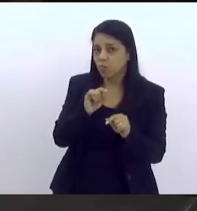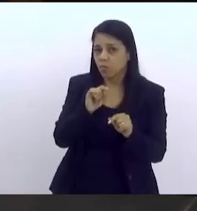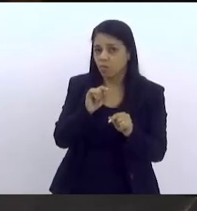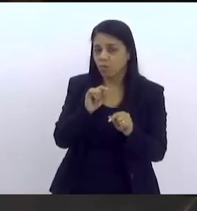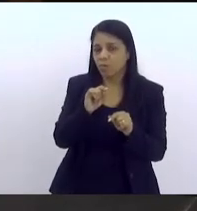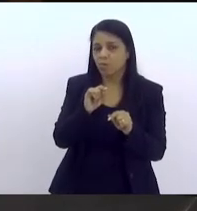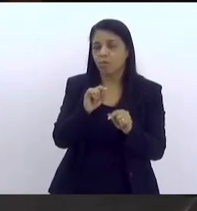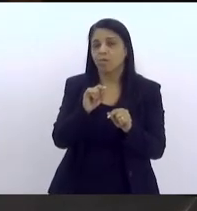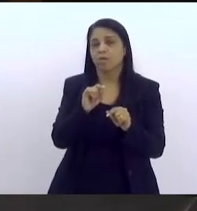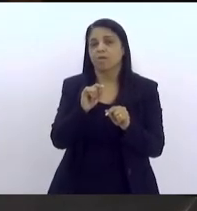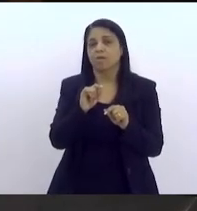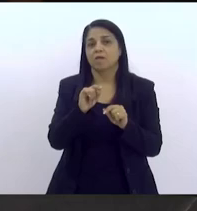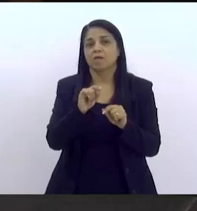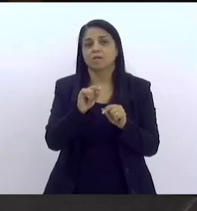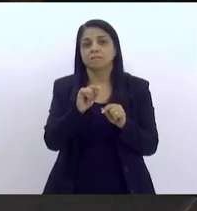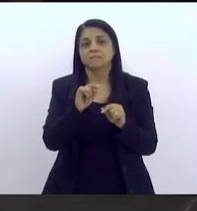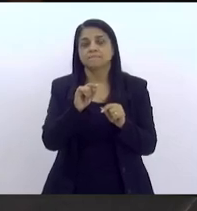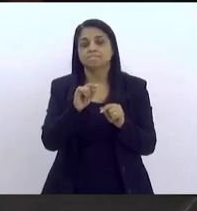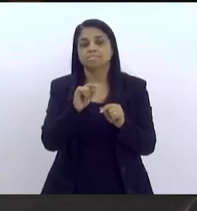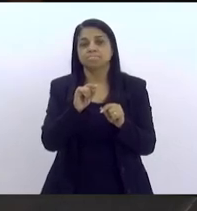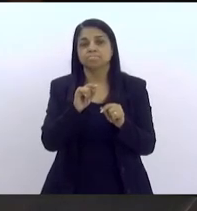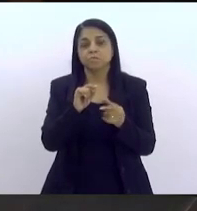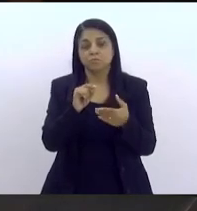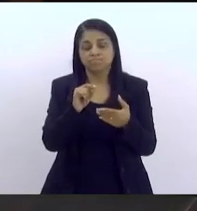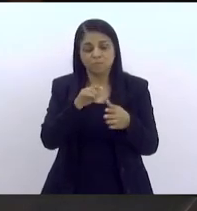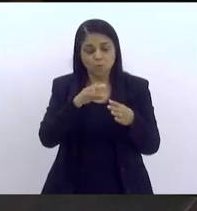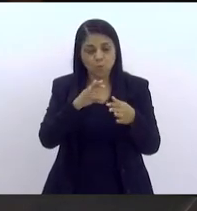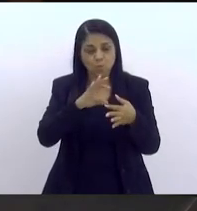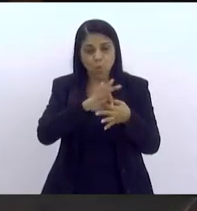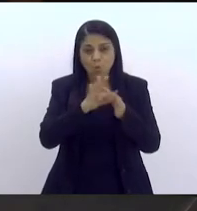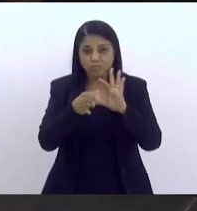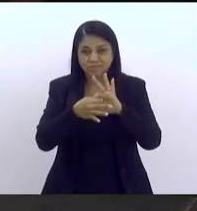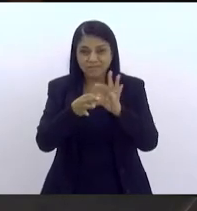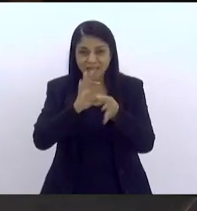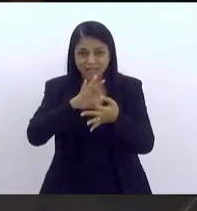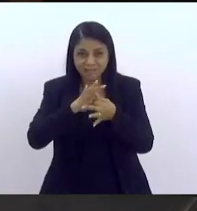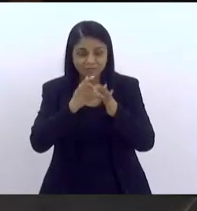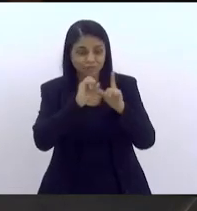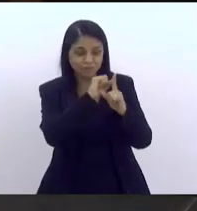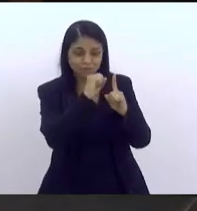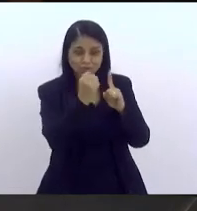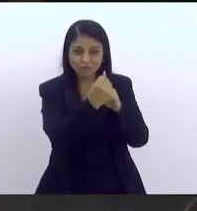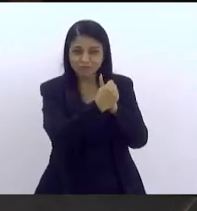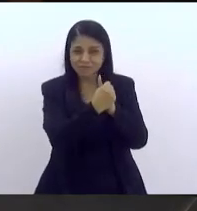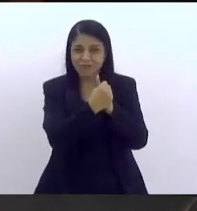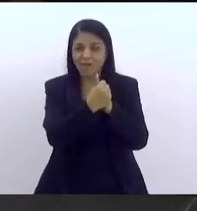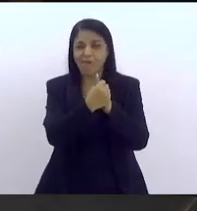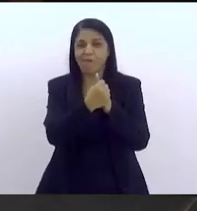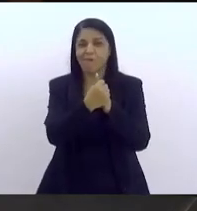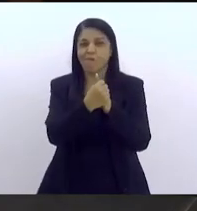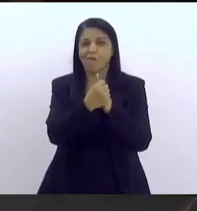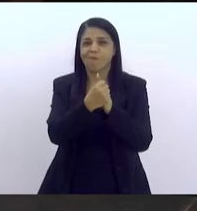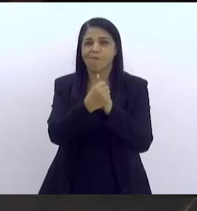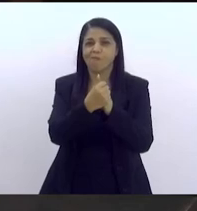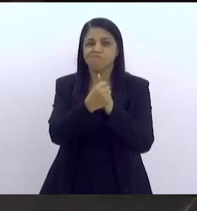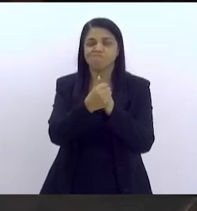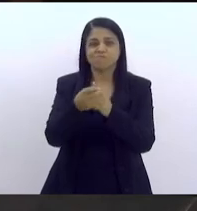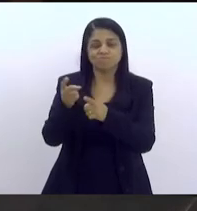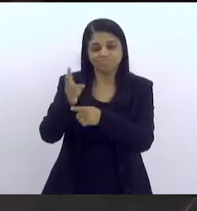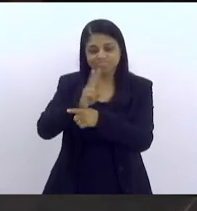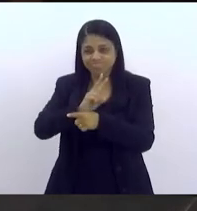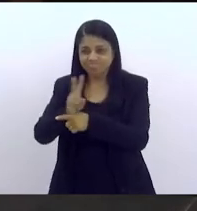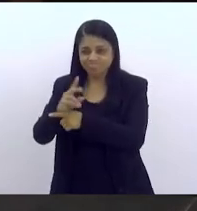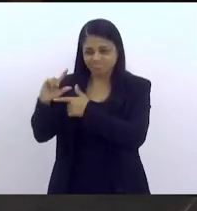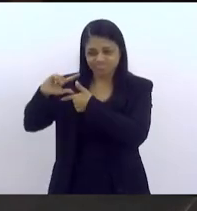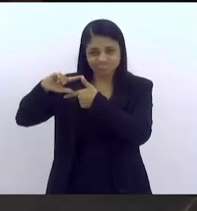violentas escolas está relacionado com o contexto social imerso na escalada de um Ultra conservadorismo